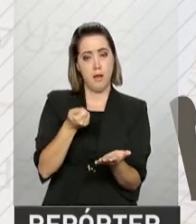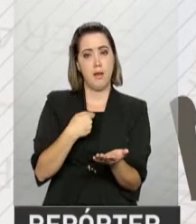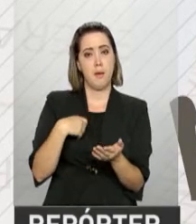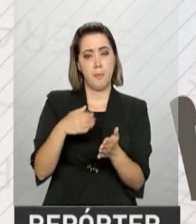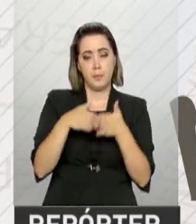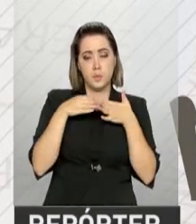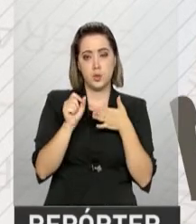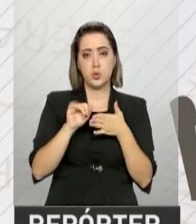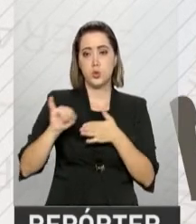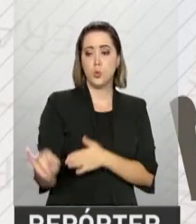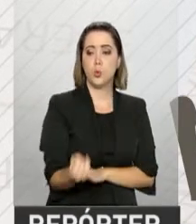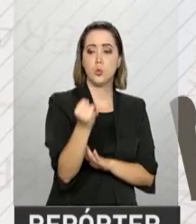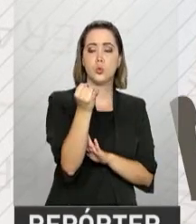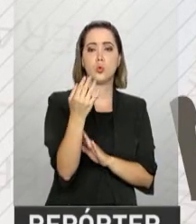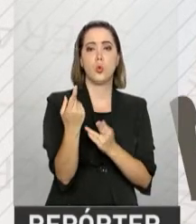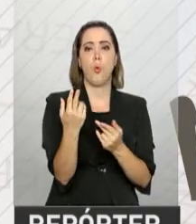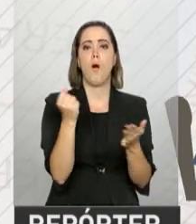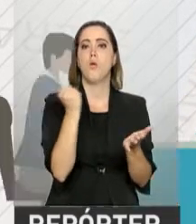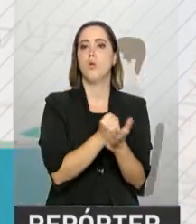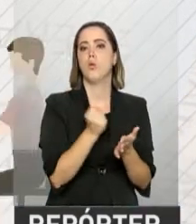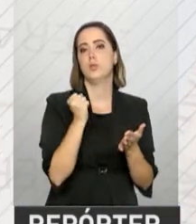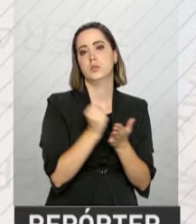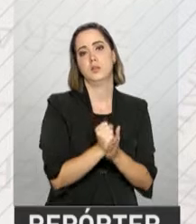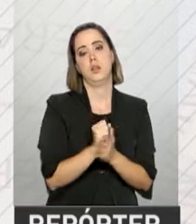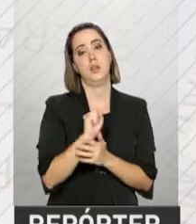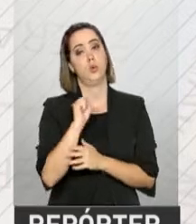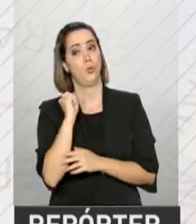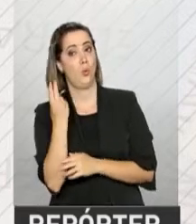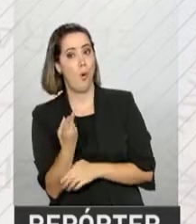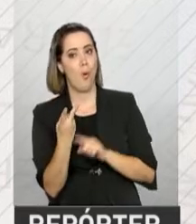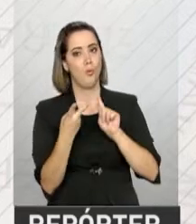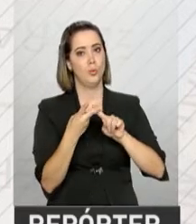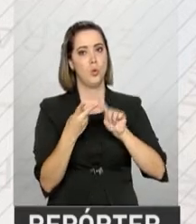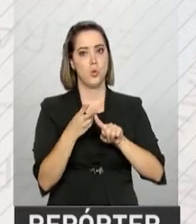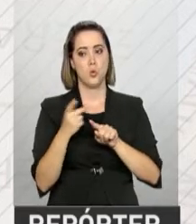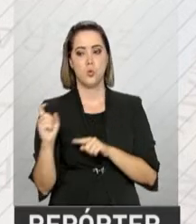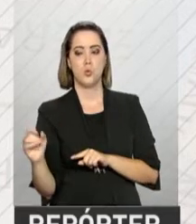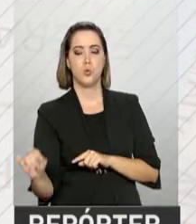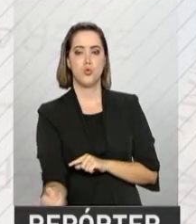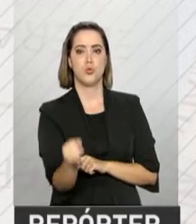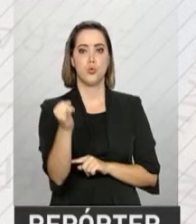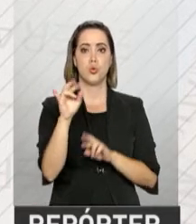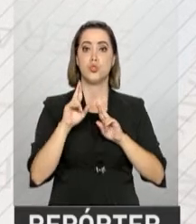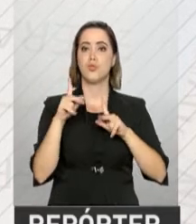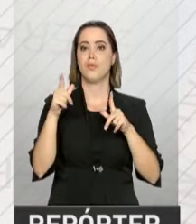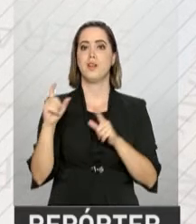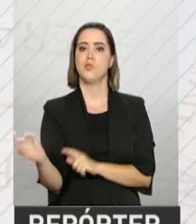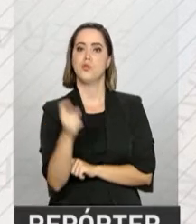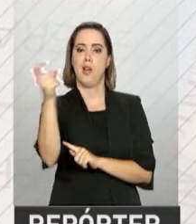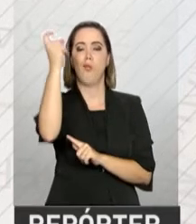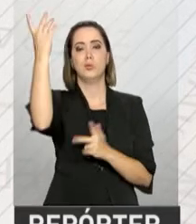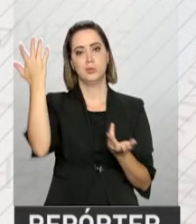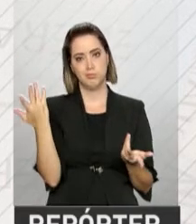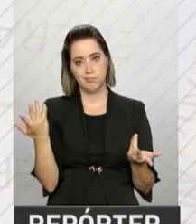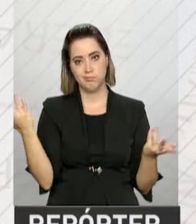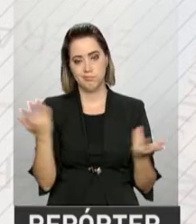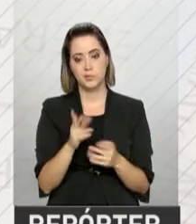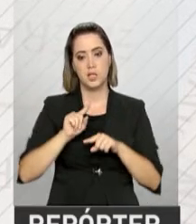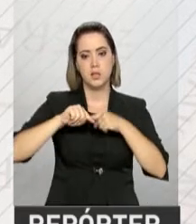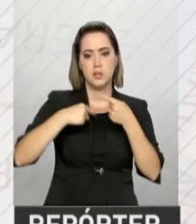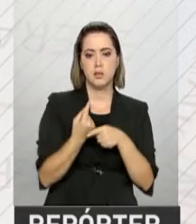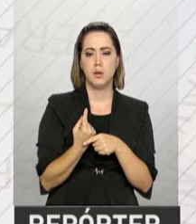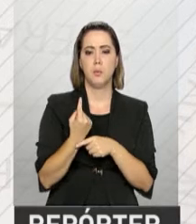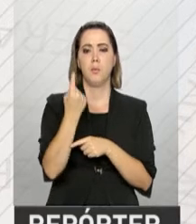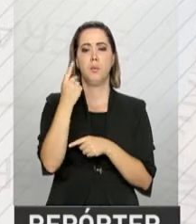aplicar uma taxa de juros específica que pode ser bem maior do que a primeira a partir do dia 1º de setembro às instituições bancárias só